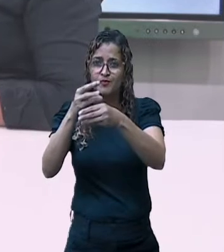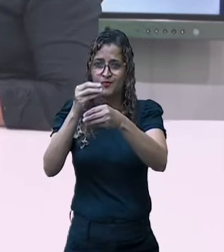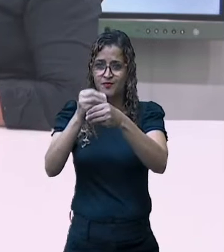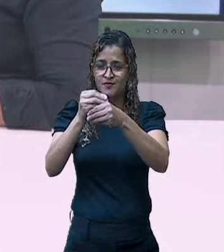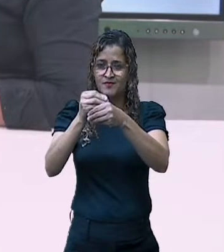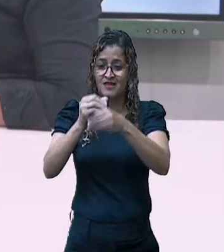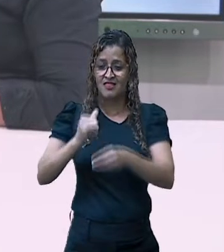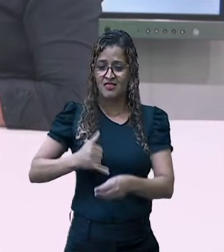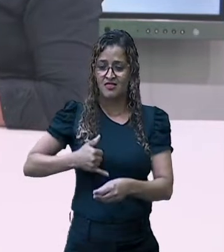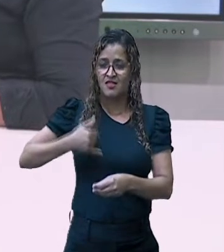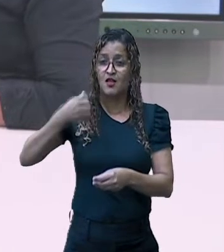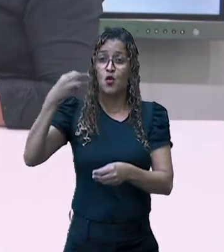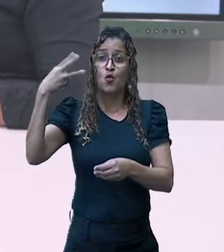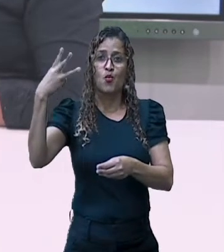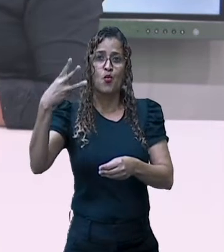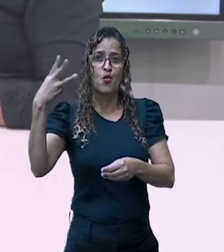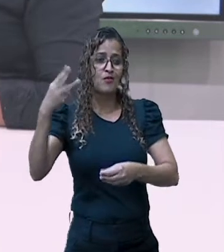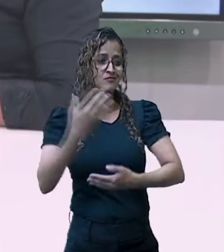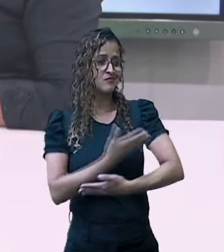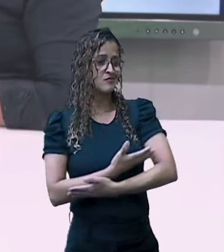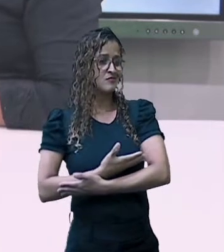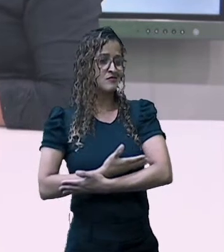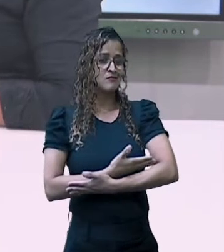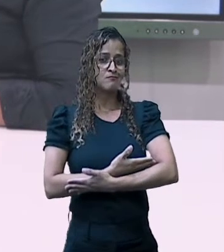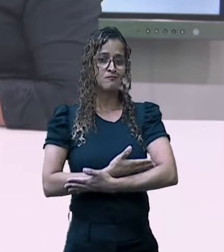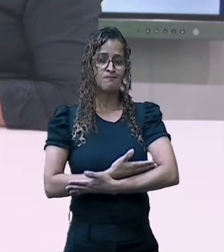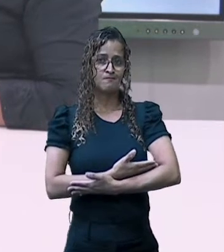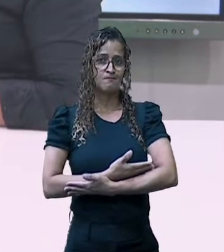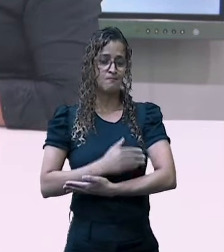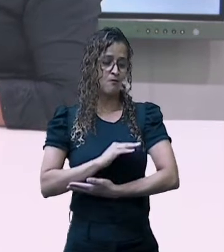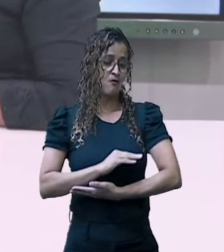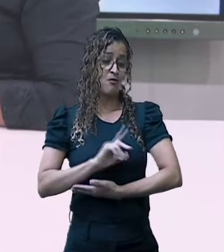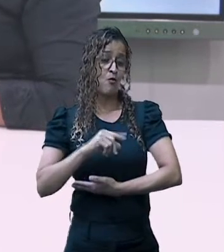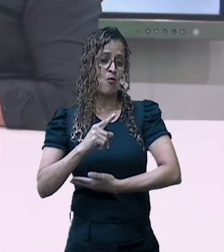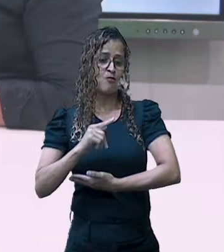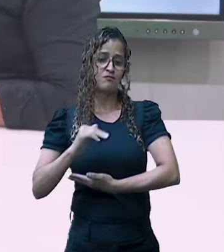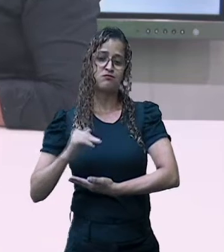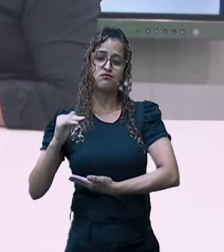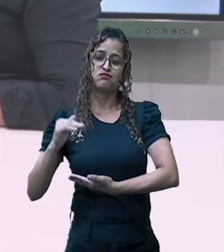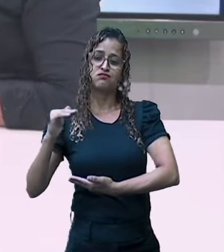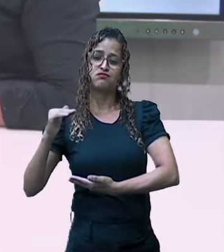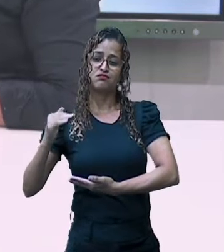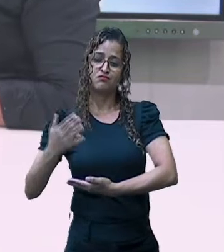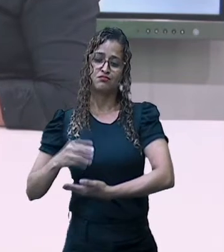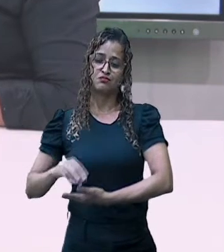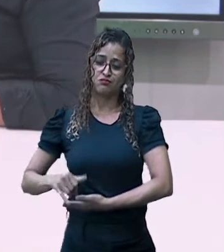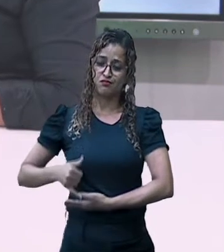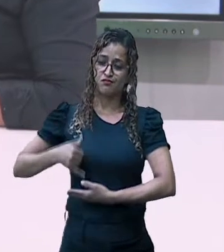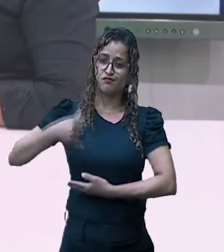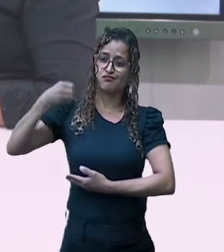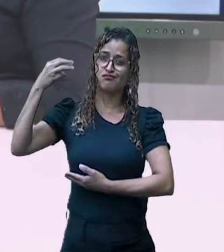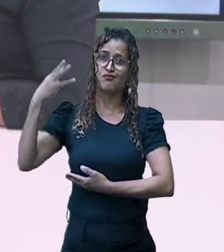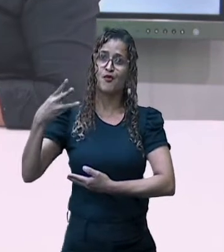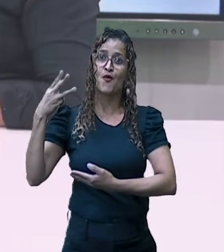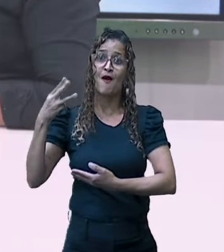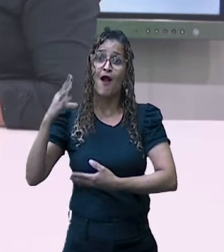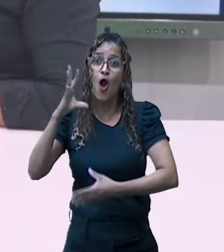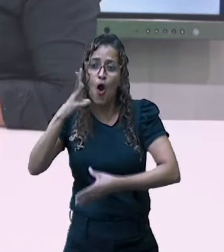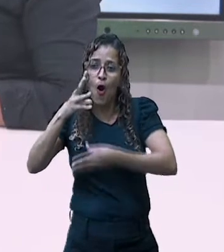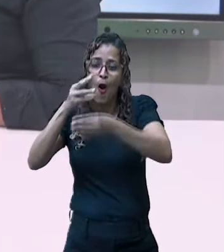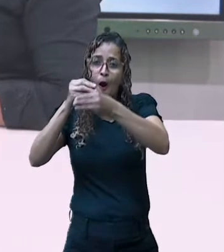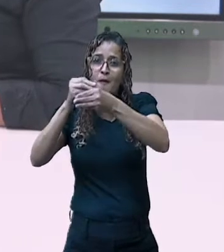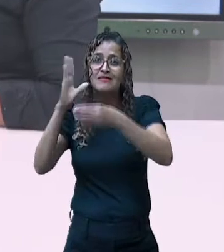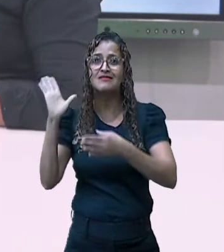de idade, esse bebê, essa criança já vai estar com toda a dentição decídua completa. E aí, ele vai